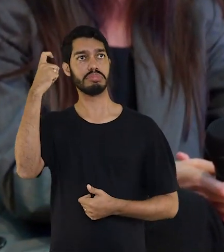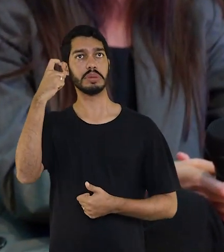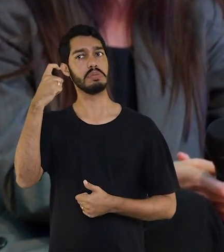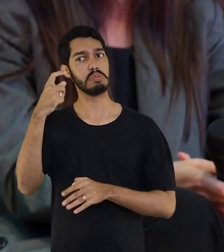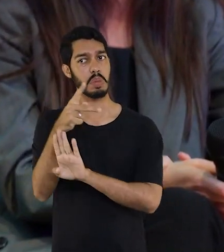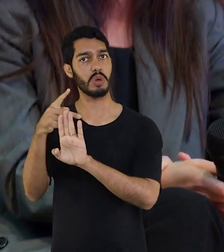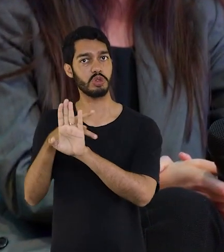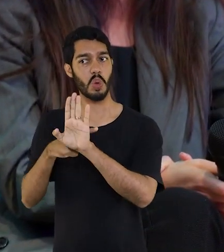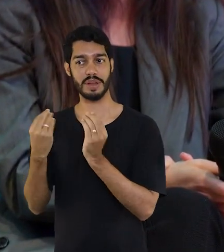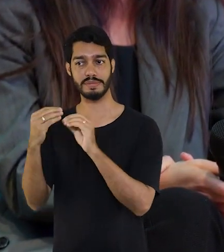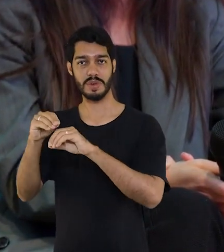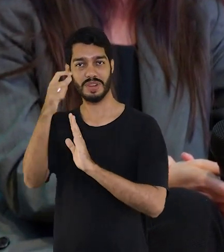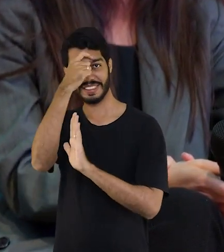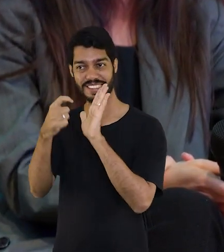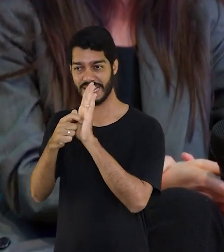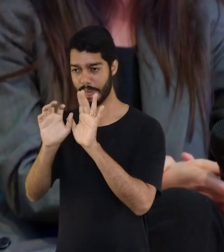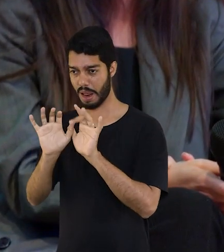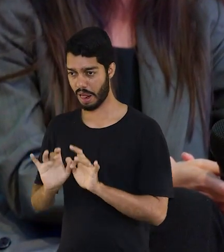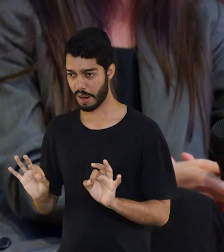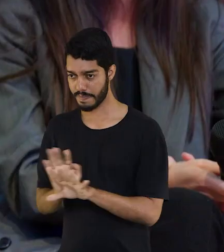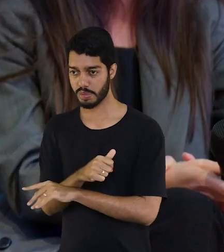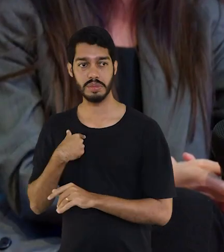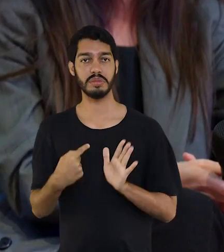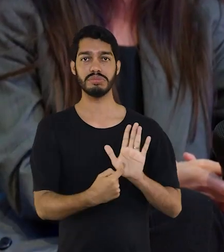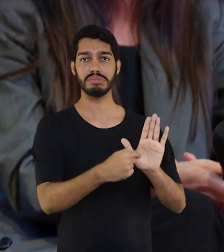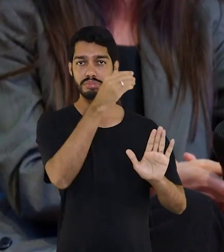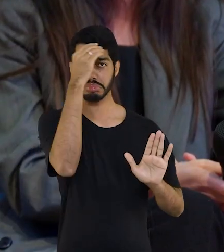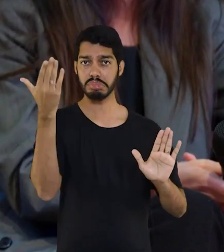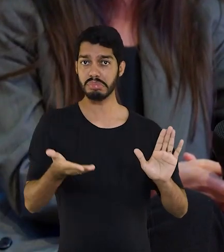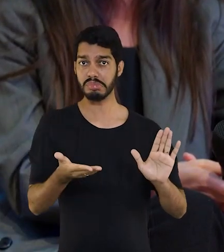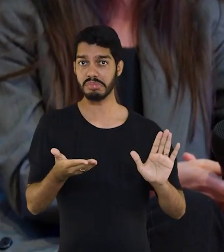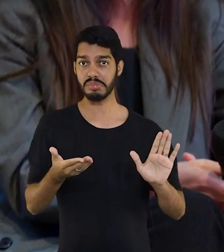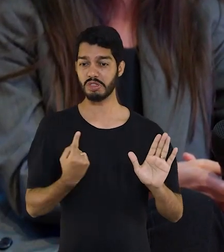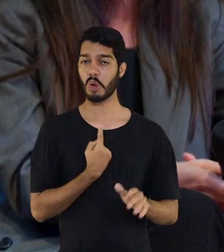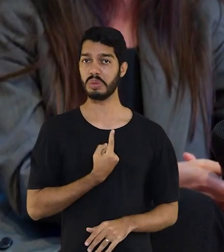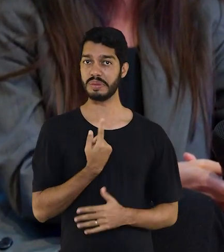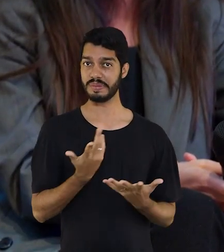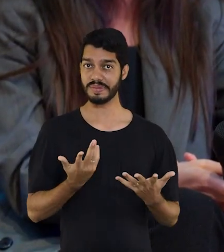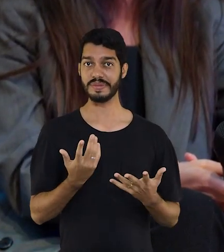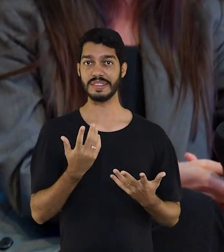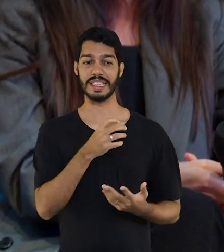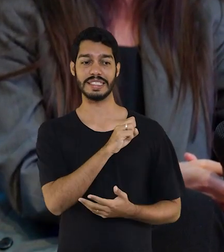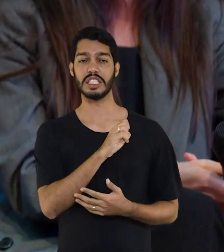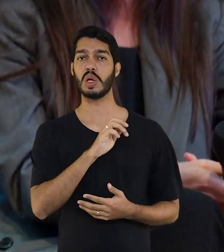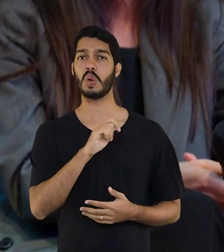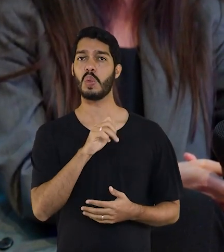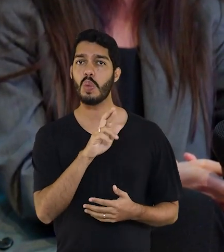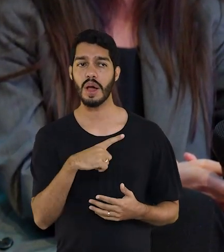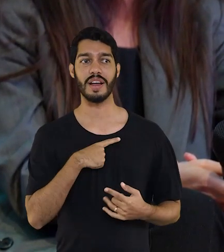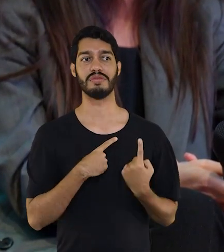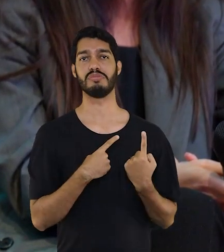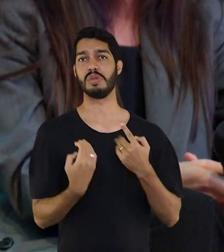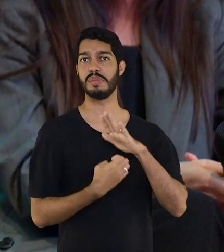ter uma ideia e eu montar o protótipo e botar na frente do cliente sem precisar de mais pessoas. Então, se a gente tivesse na Segura, eu estaria